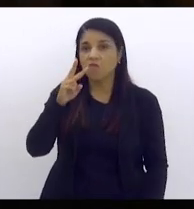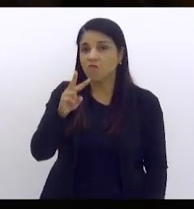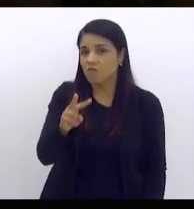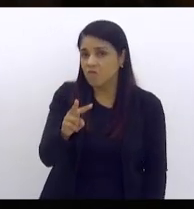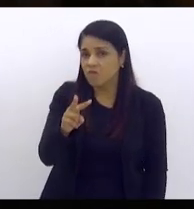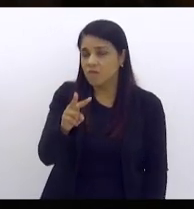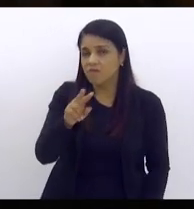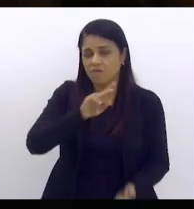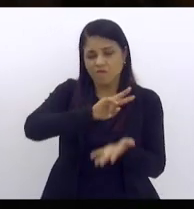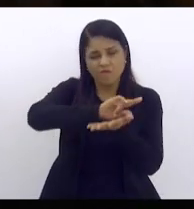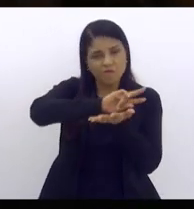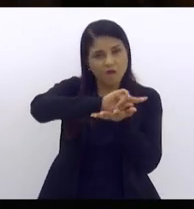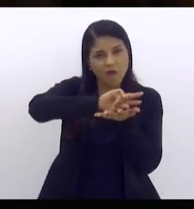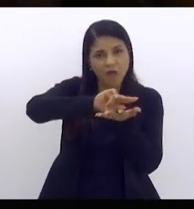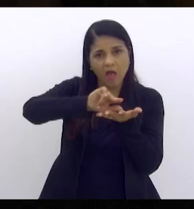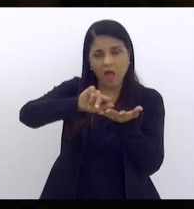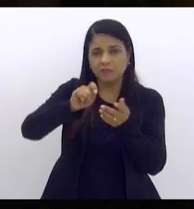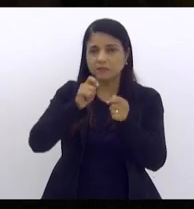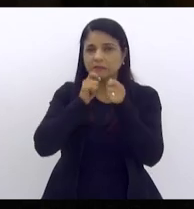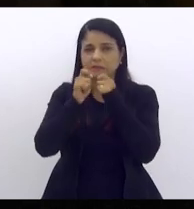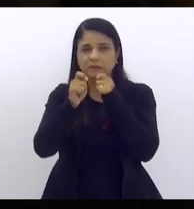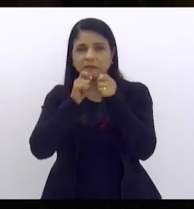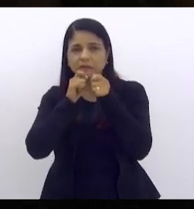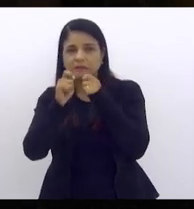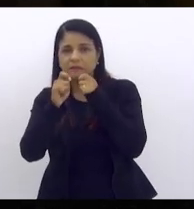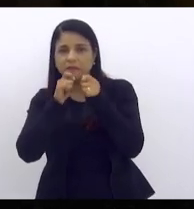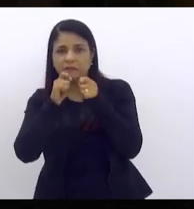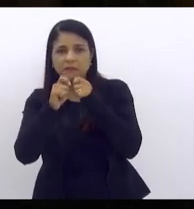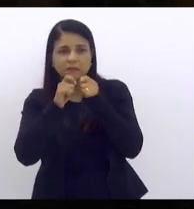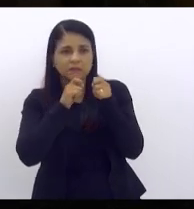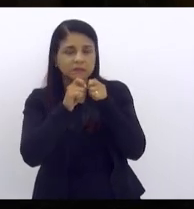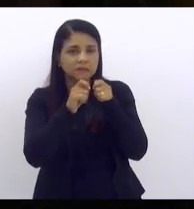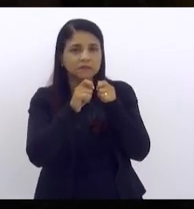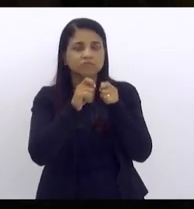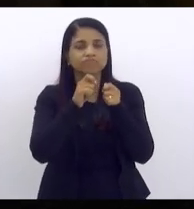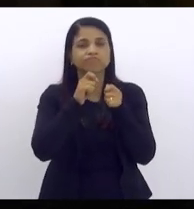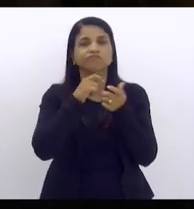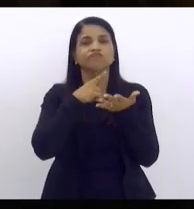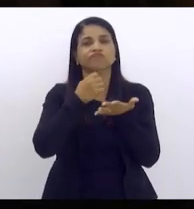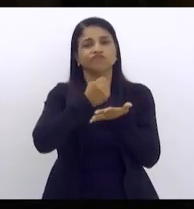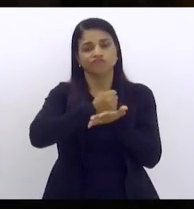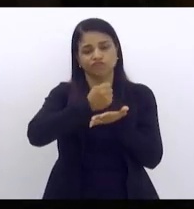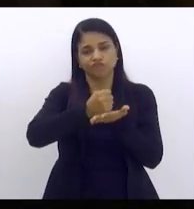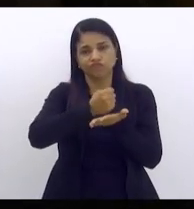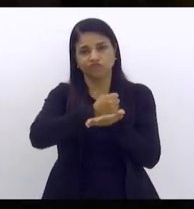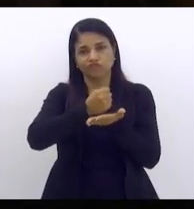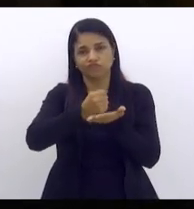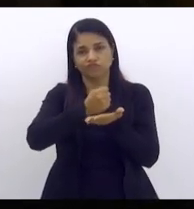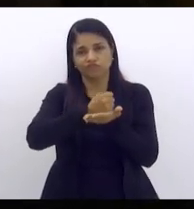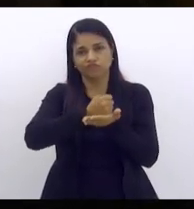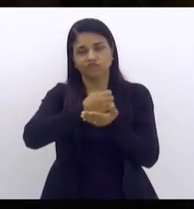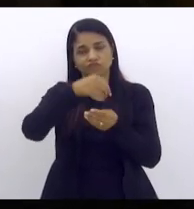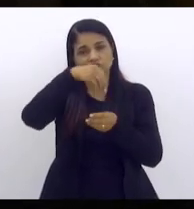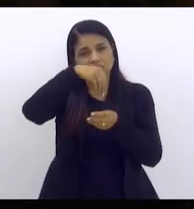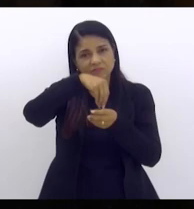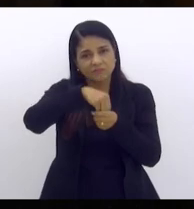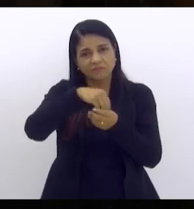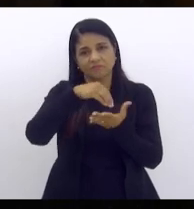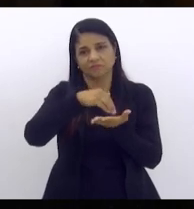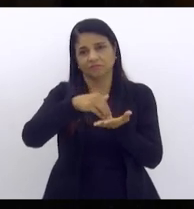diversos coletivos se locupletando de contratos na Secretaria de